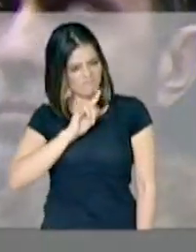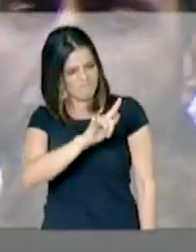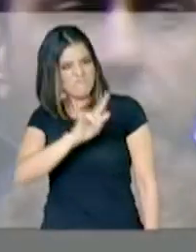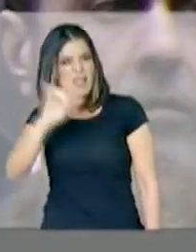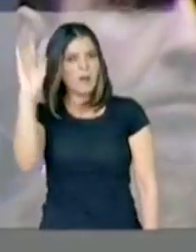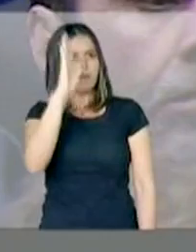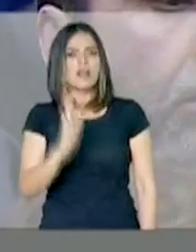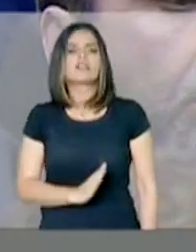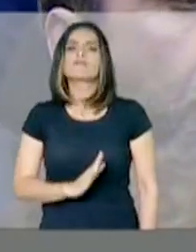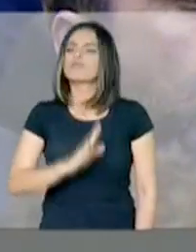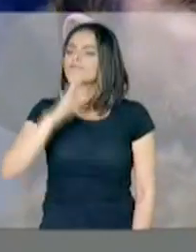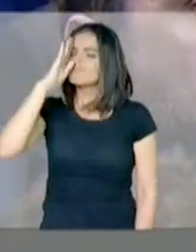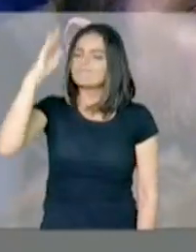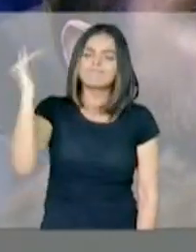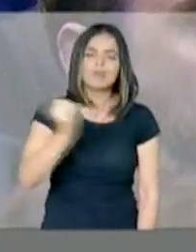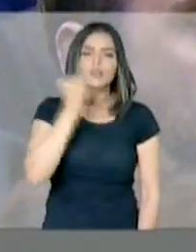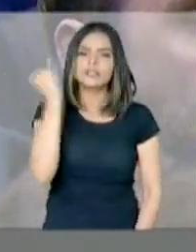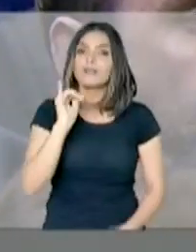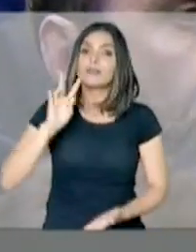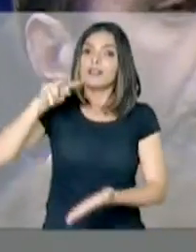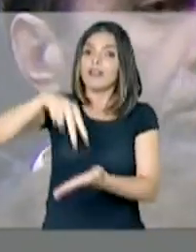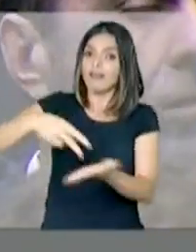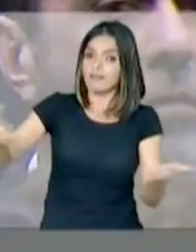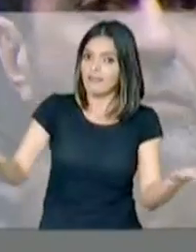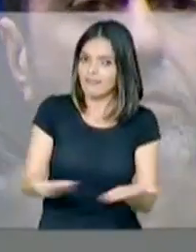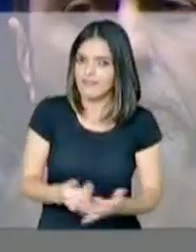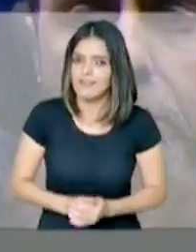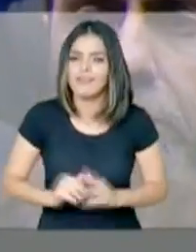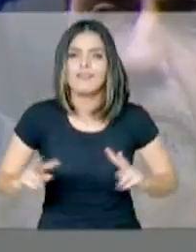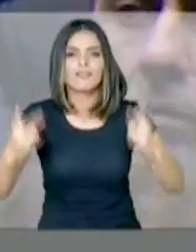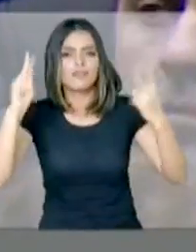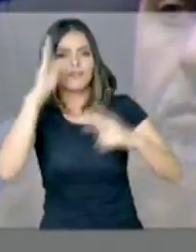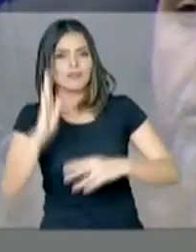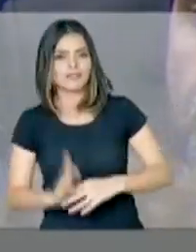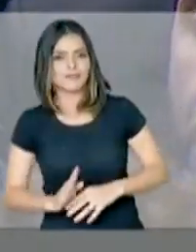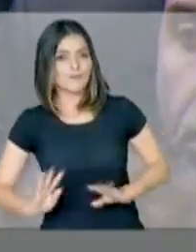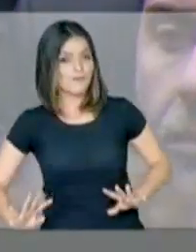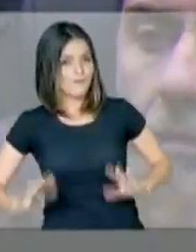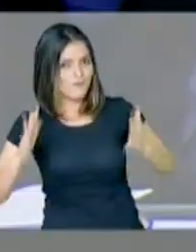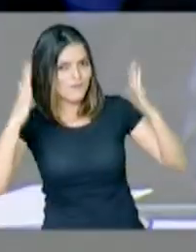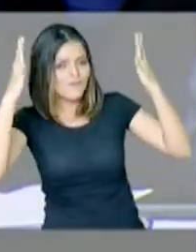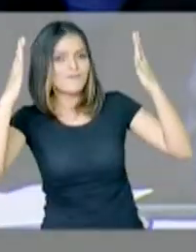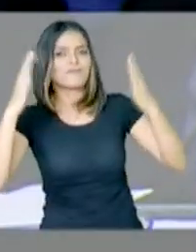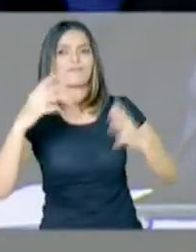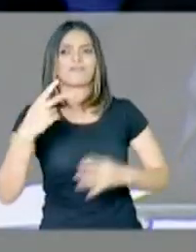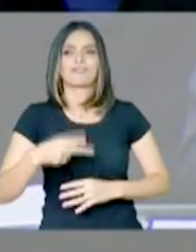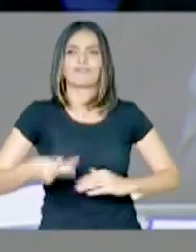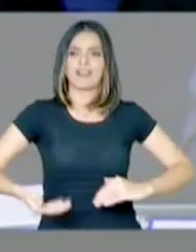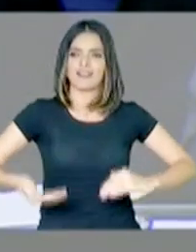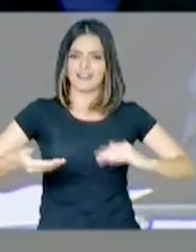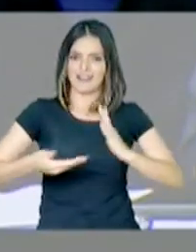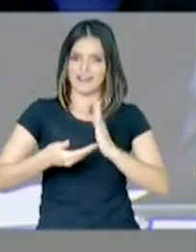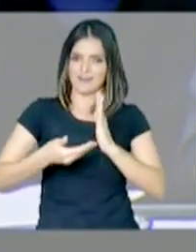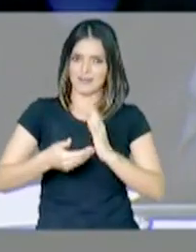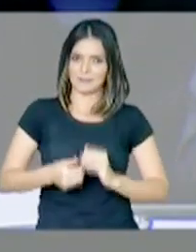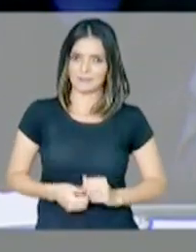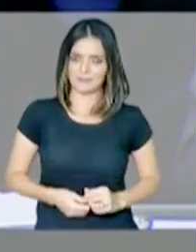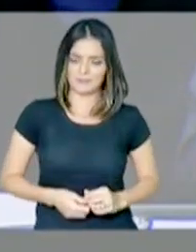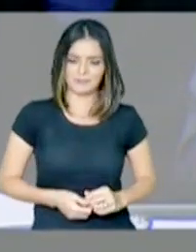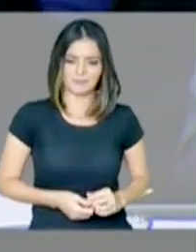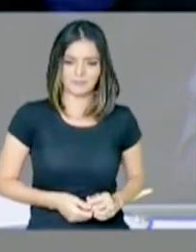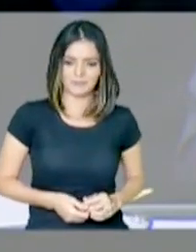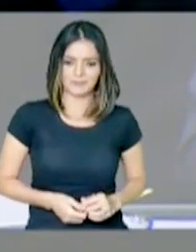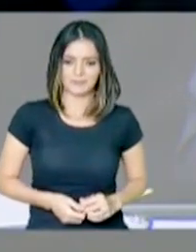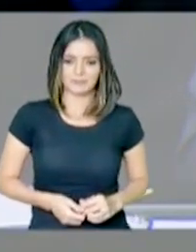Previdência. Hoje, os professores não têm uma idade mínima de aposentadoria. Eles têm apenas um tempo mínimo de contribuição, que é de